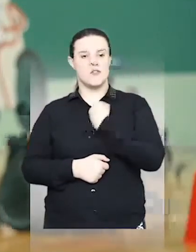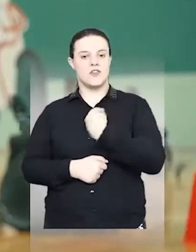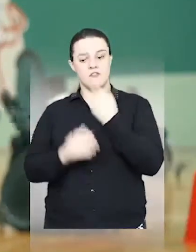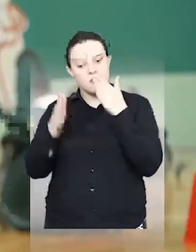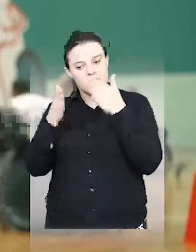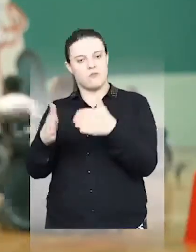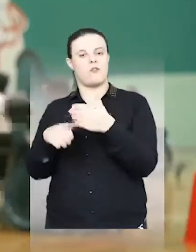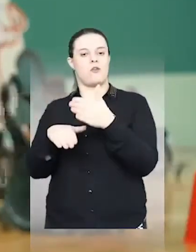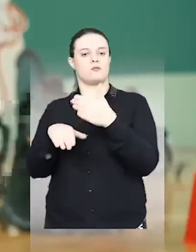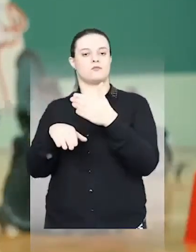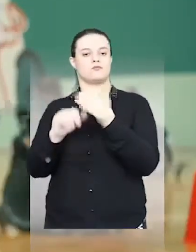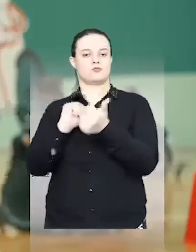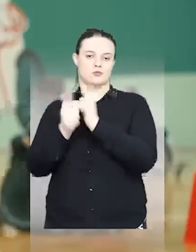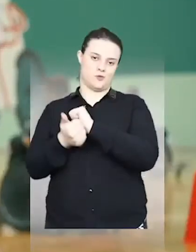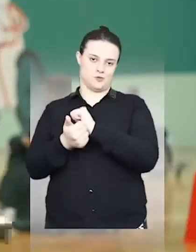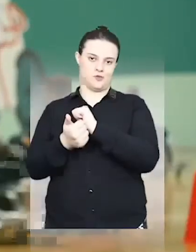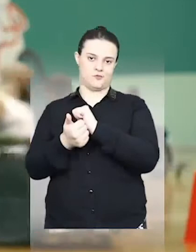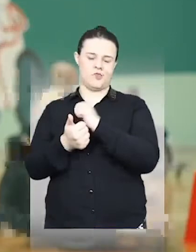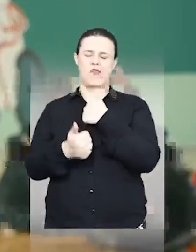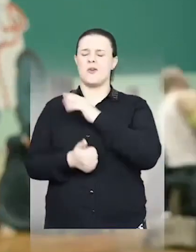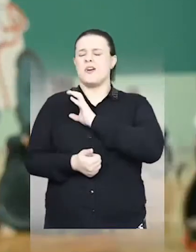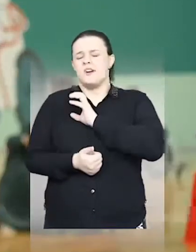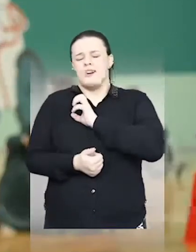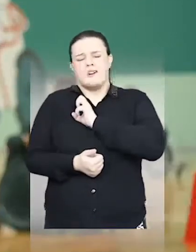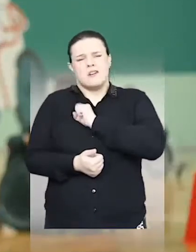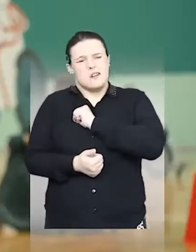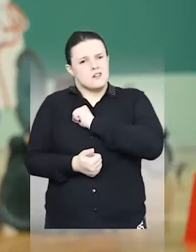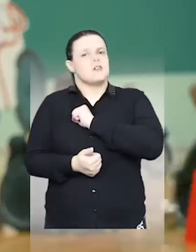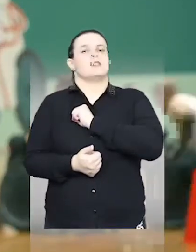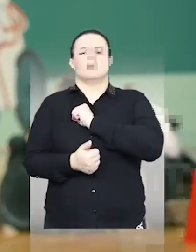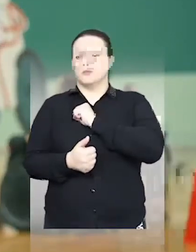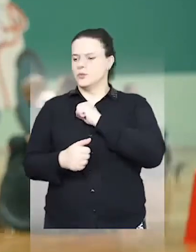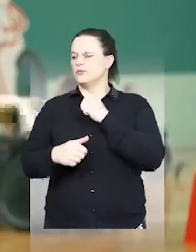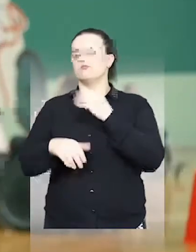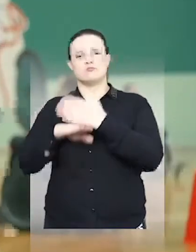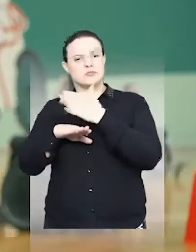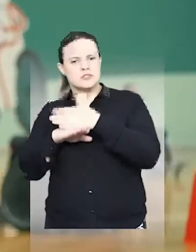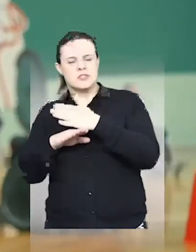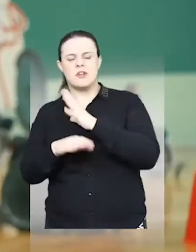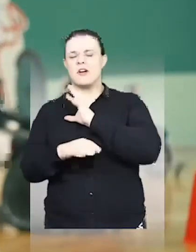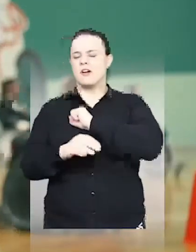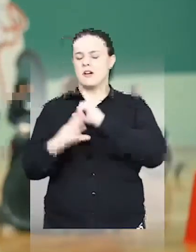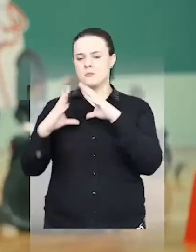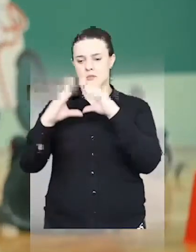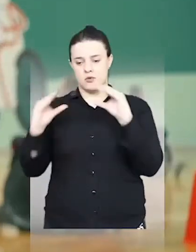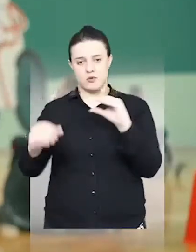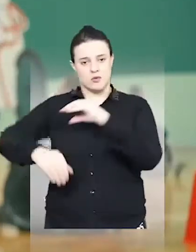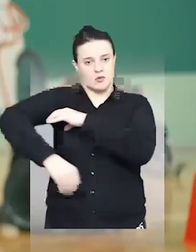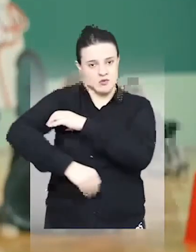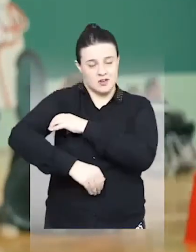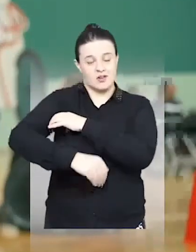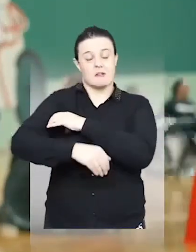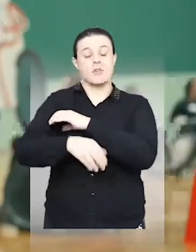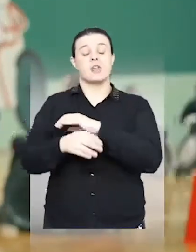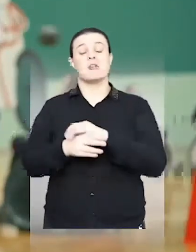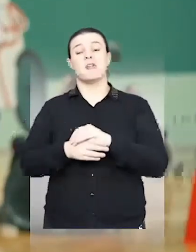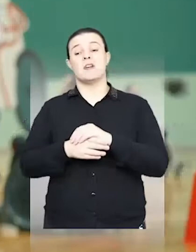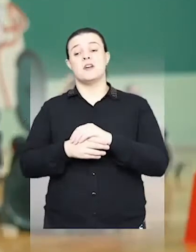esporte, né? Eu amo o que eu faço, gosto muito do rugby,